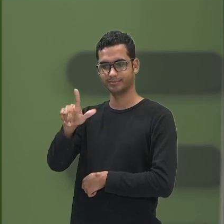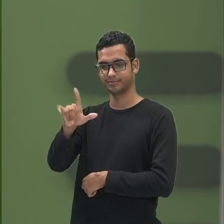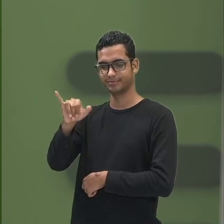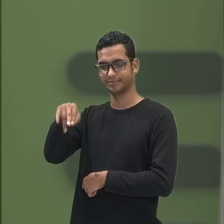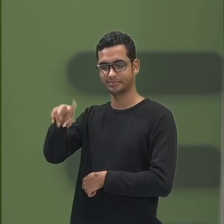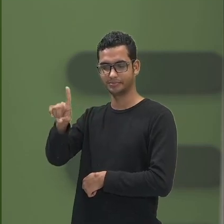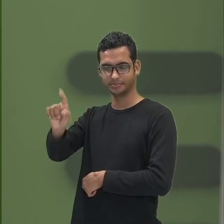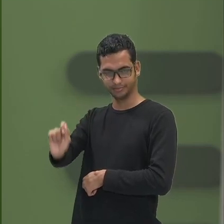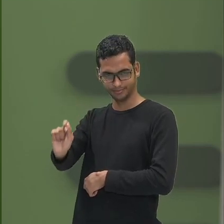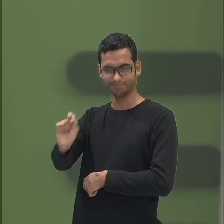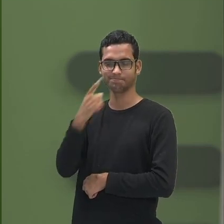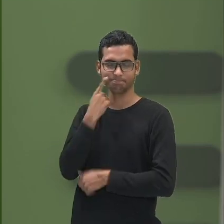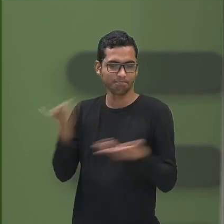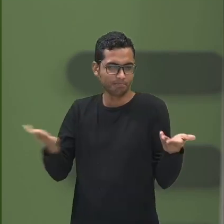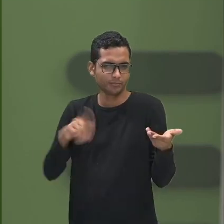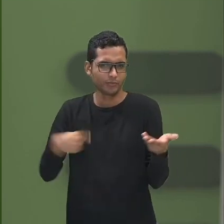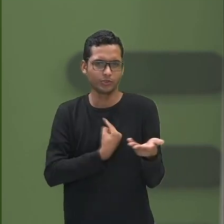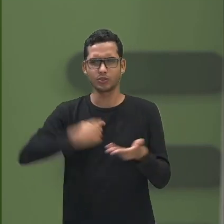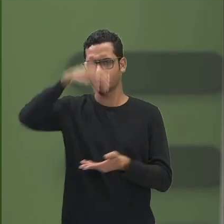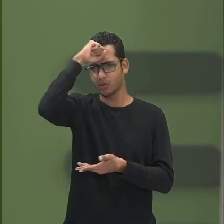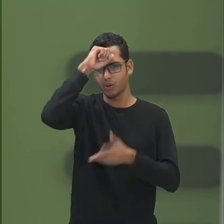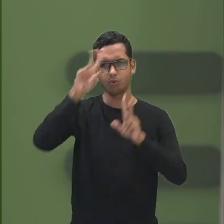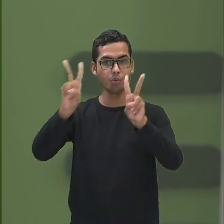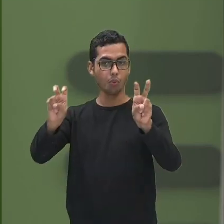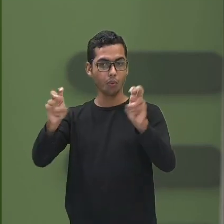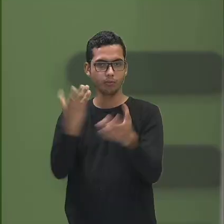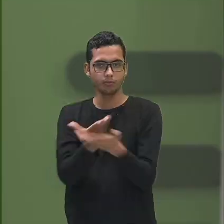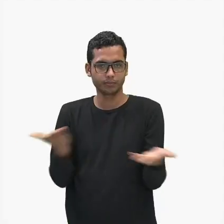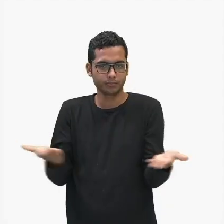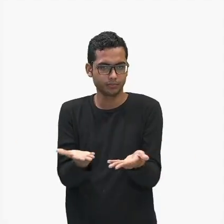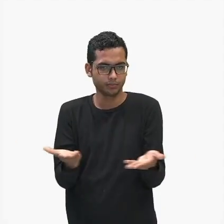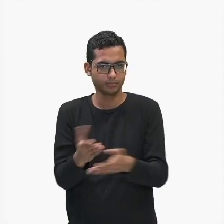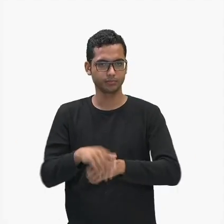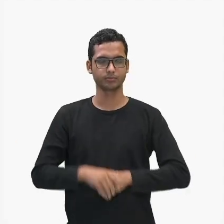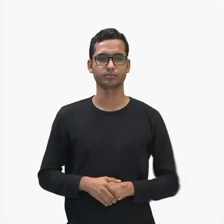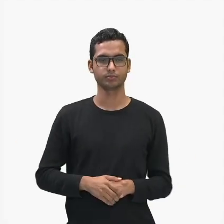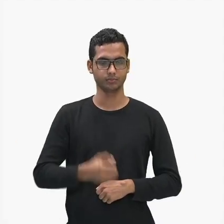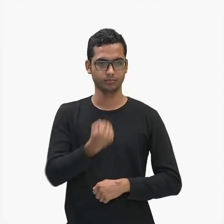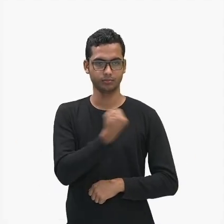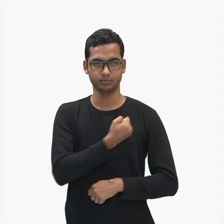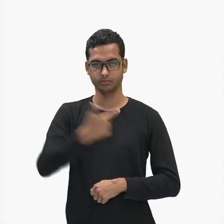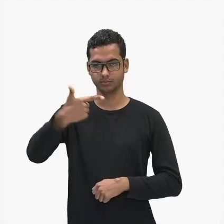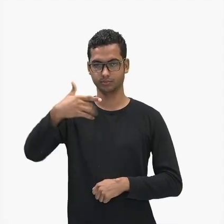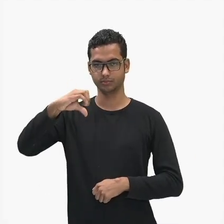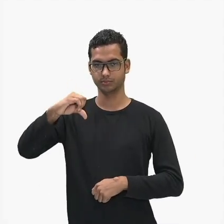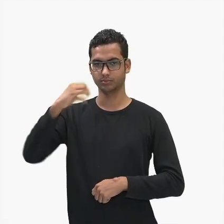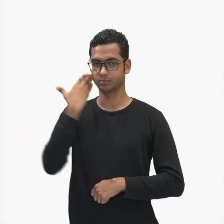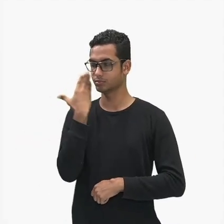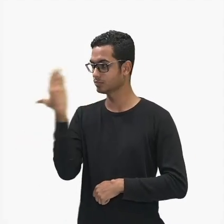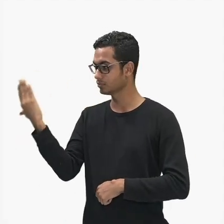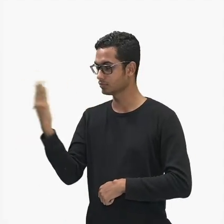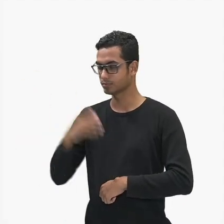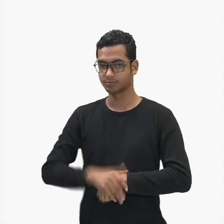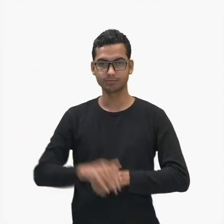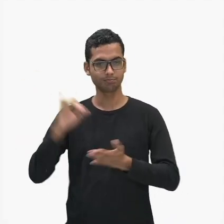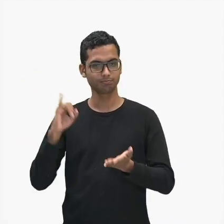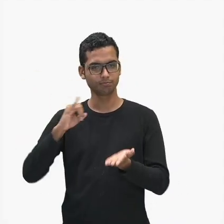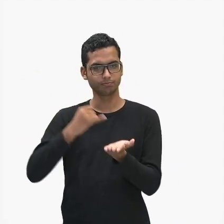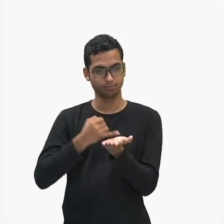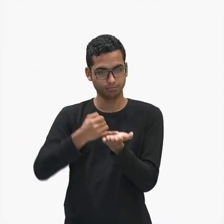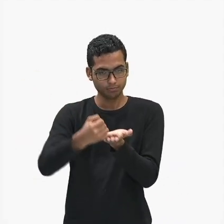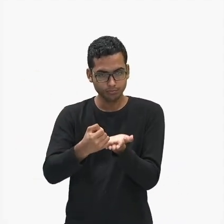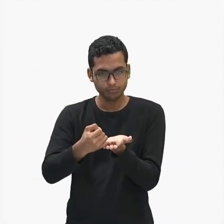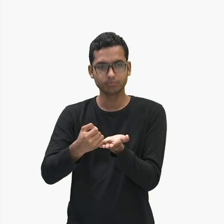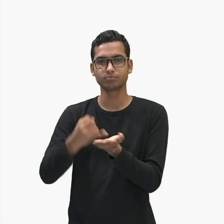agora nós vamos conhecer o objeto de conhecimento da aula 29. Introdução